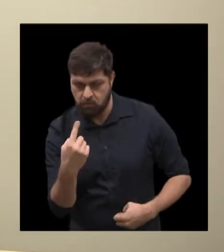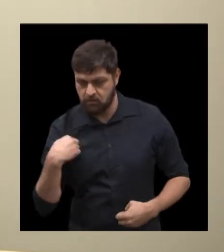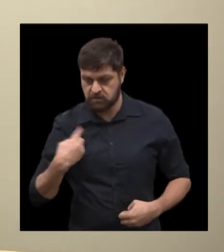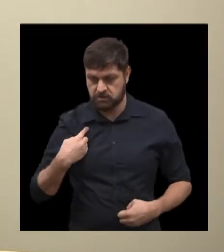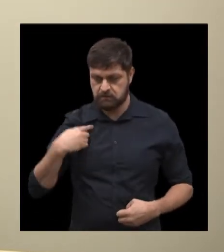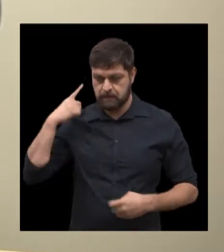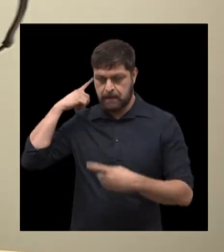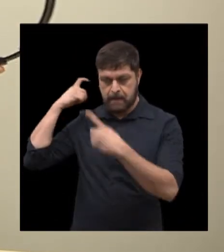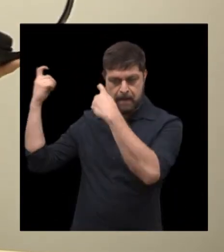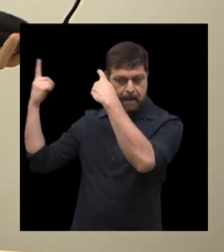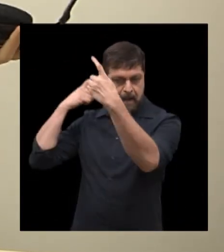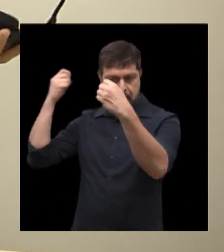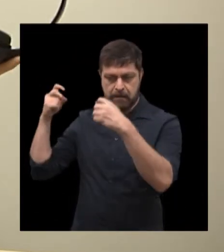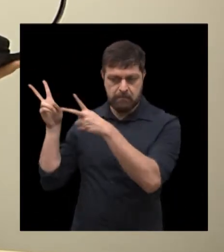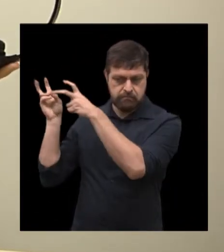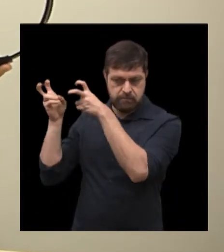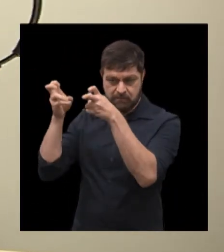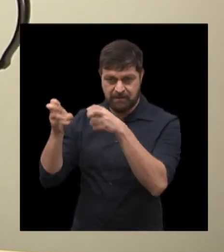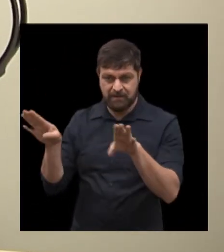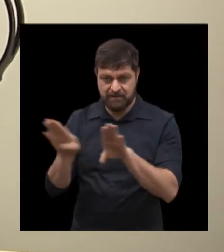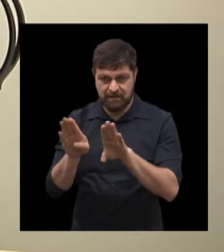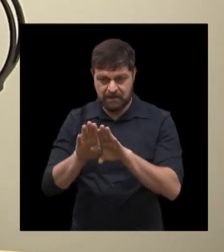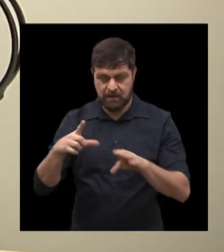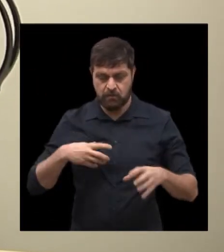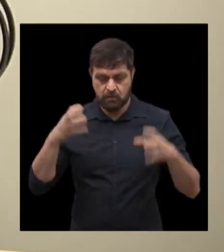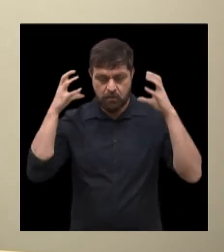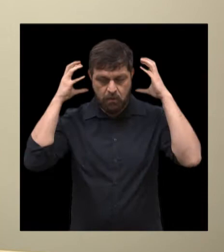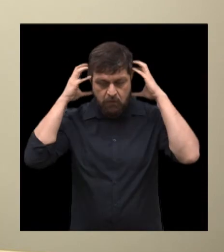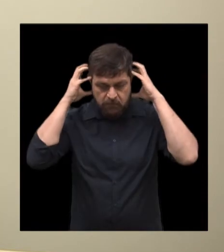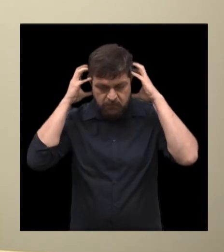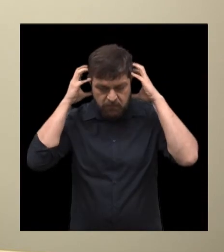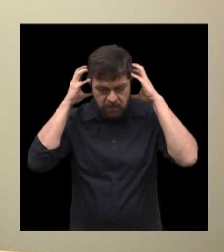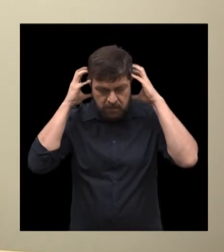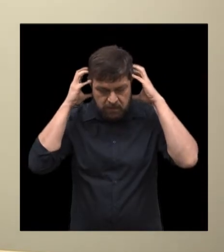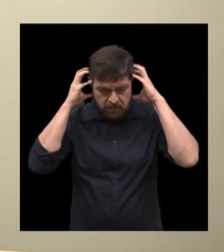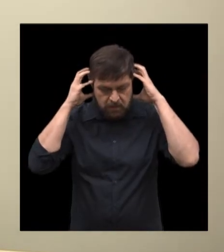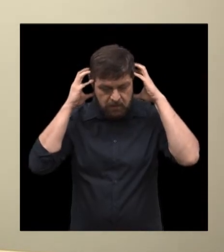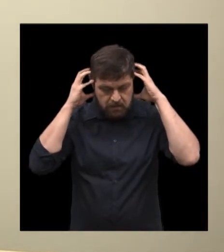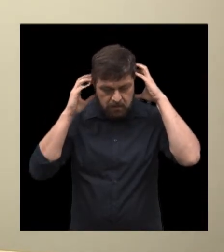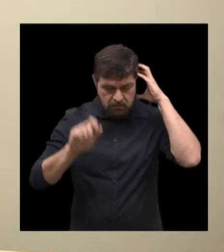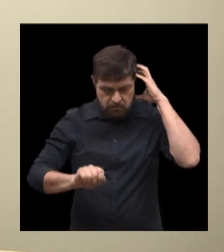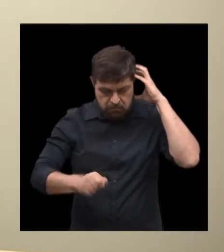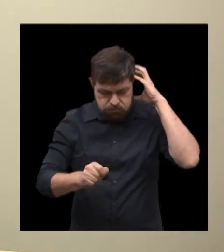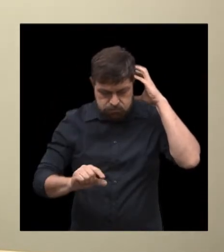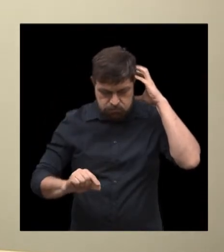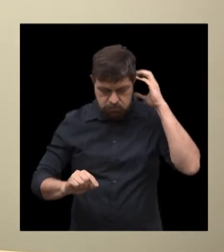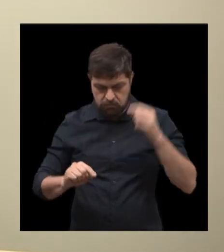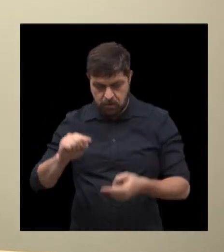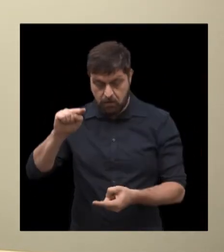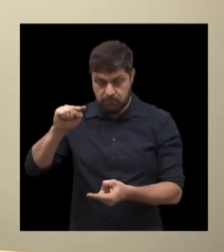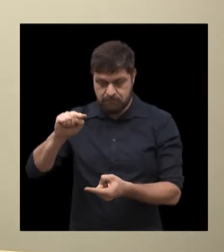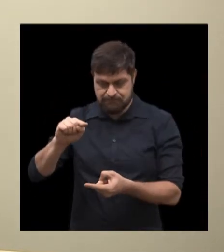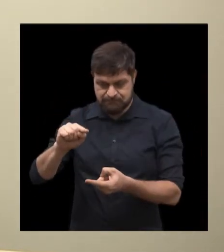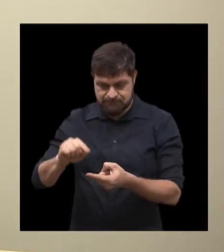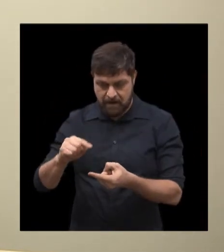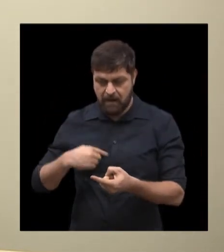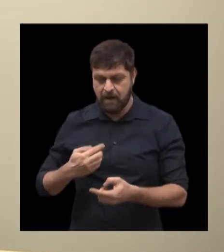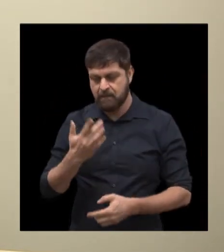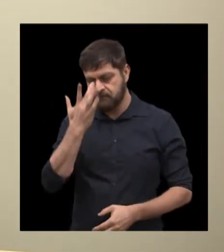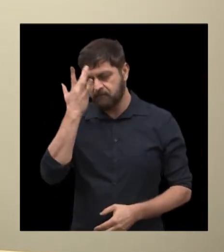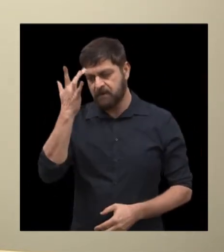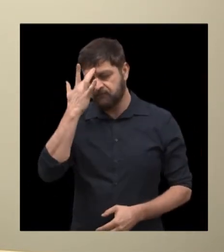acabe tendo um sinal do fone mais baixo. A gente deixa o volume mais baixo porque é mais fácil de